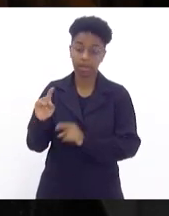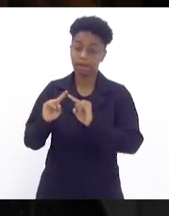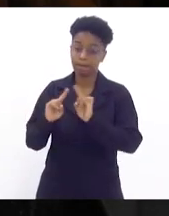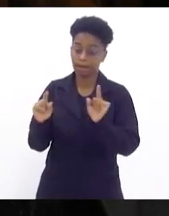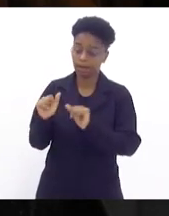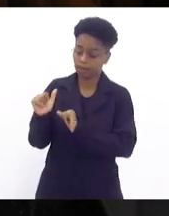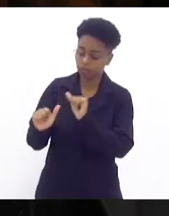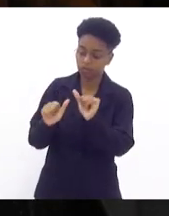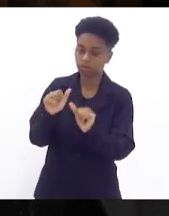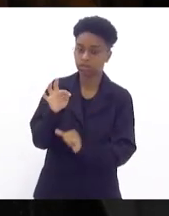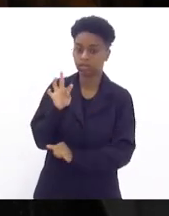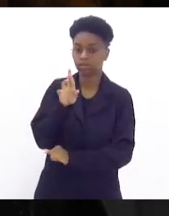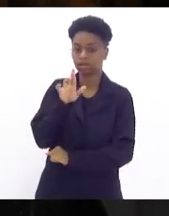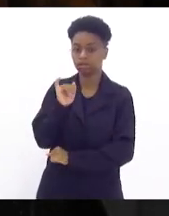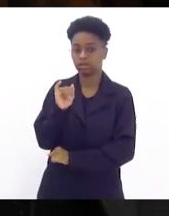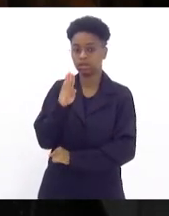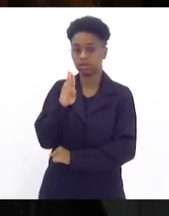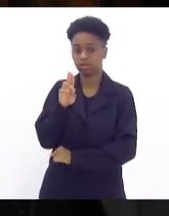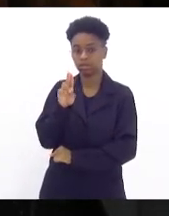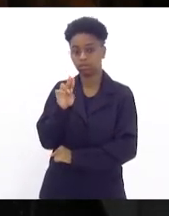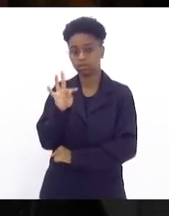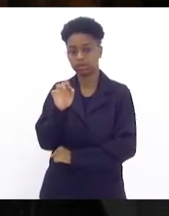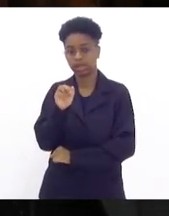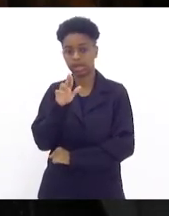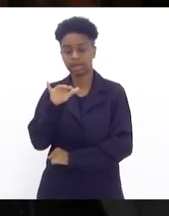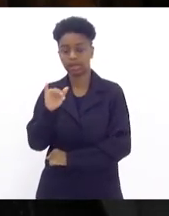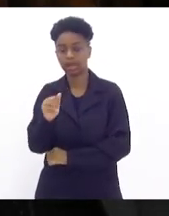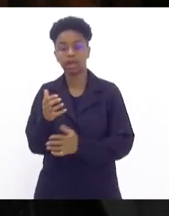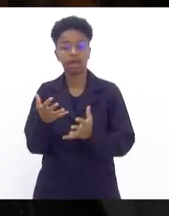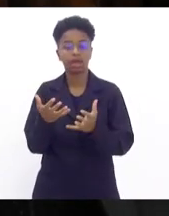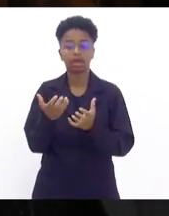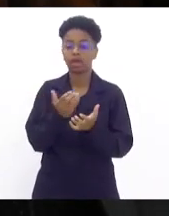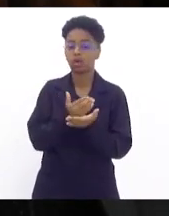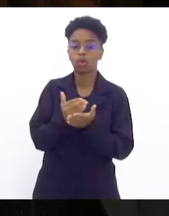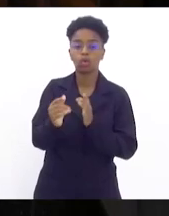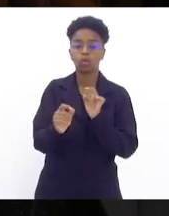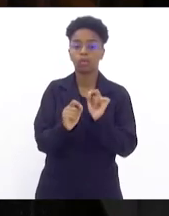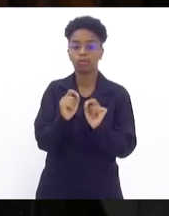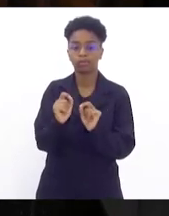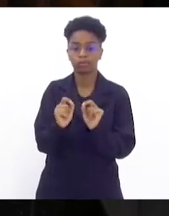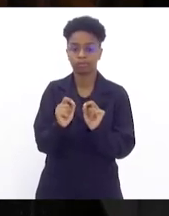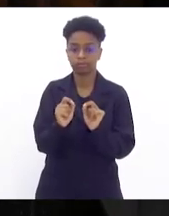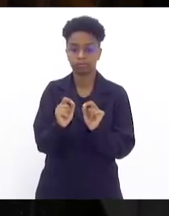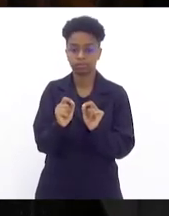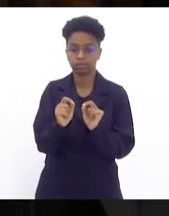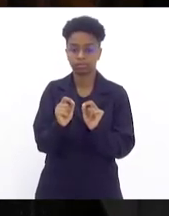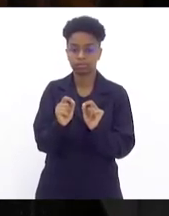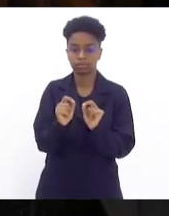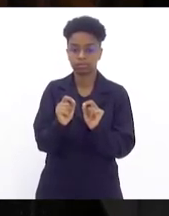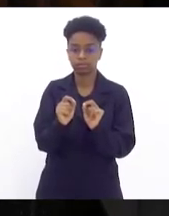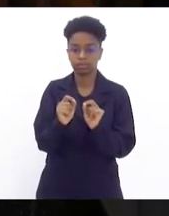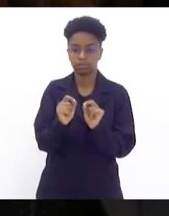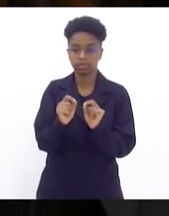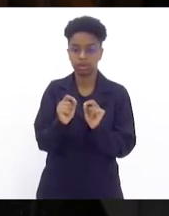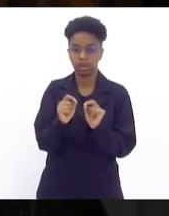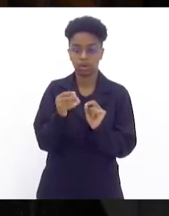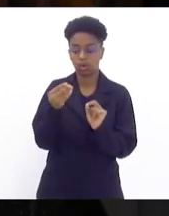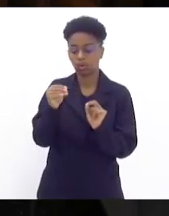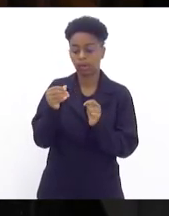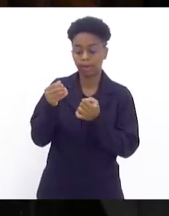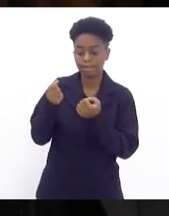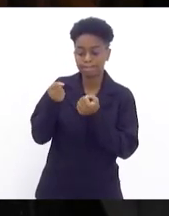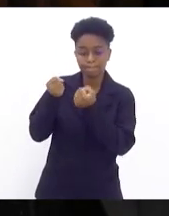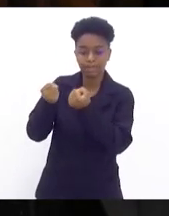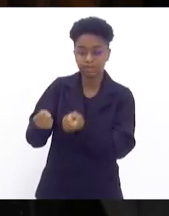reforma tributária que é iniciar sobre os quer botar o seu peso Inicial